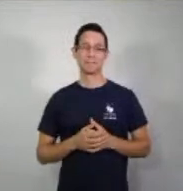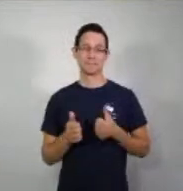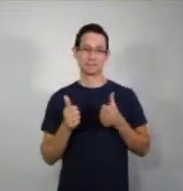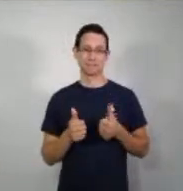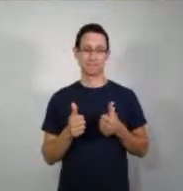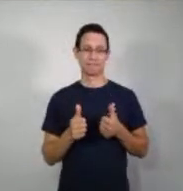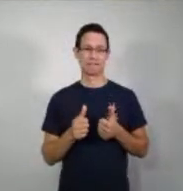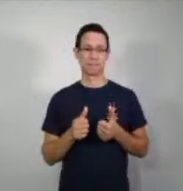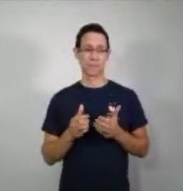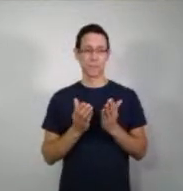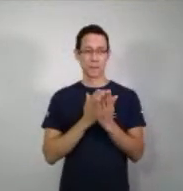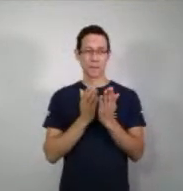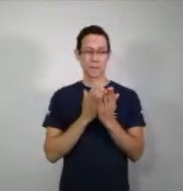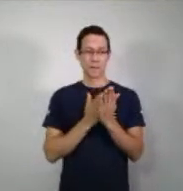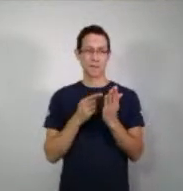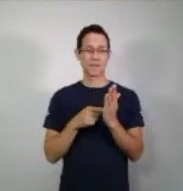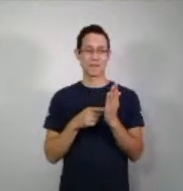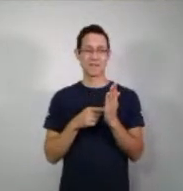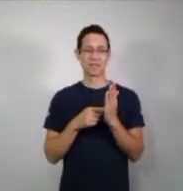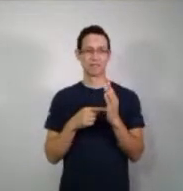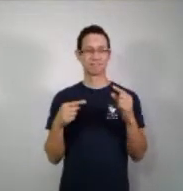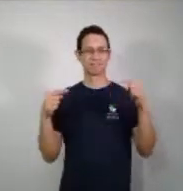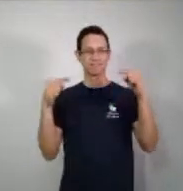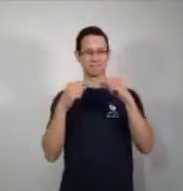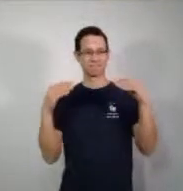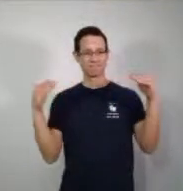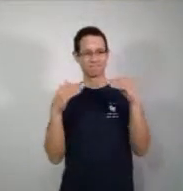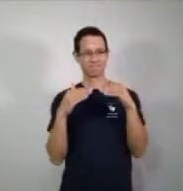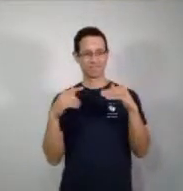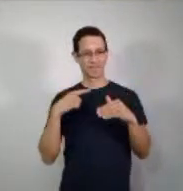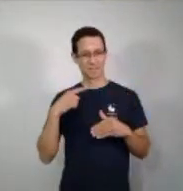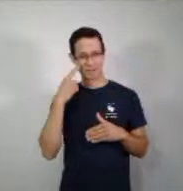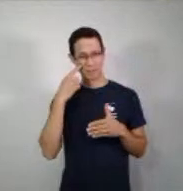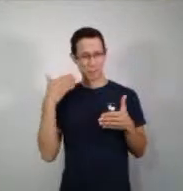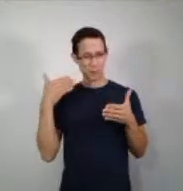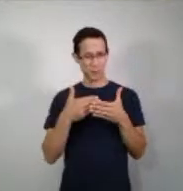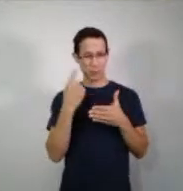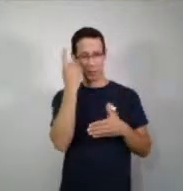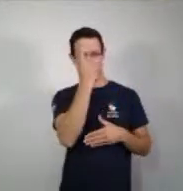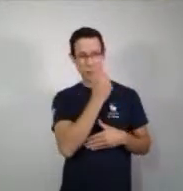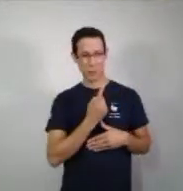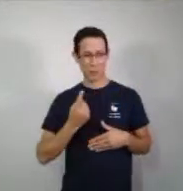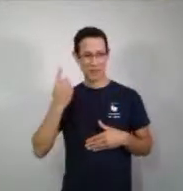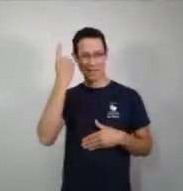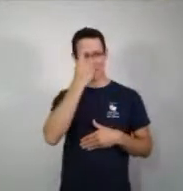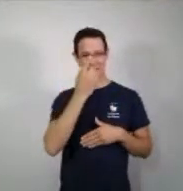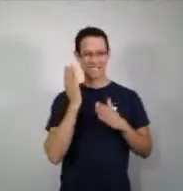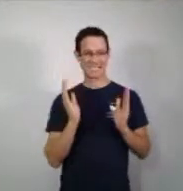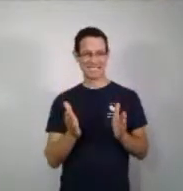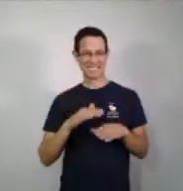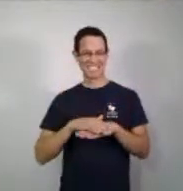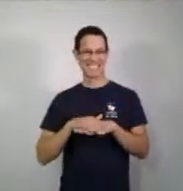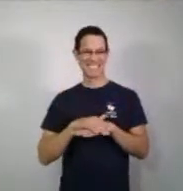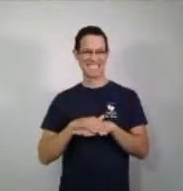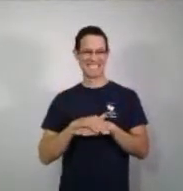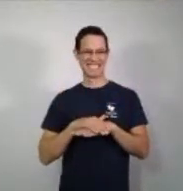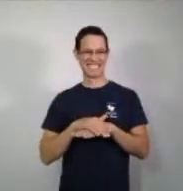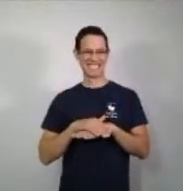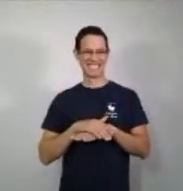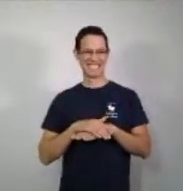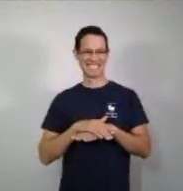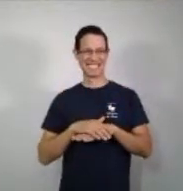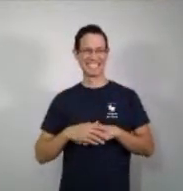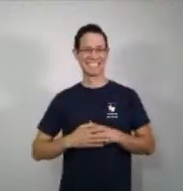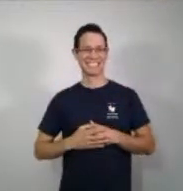no livro, até assim, um comentário. Estamos chegando a 1 hora de bate-papo. É, já? Assim,